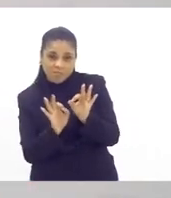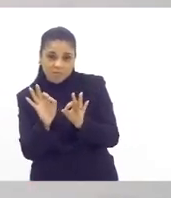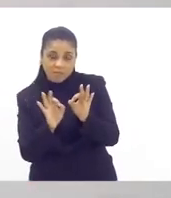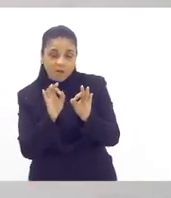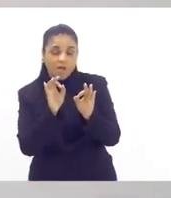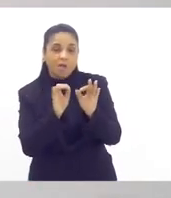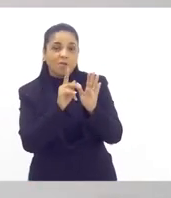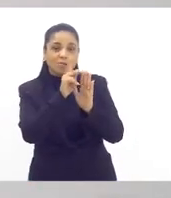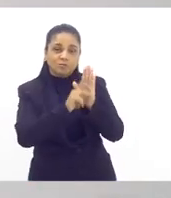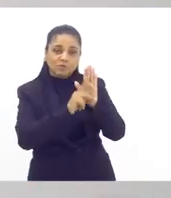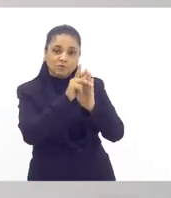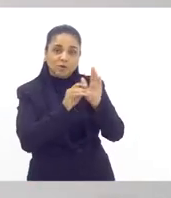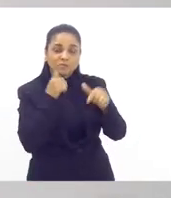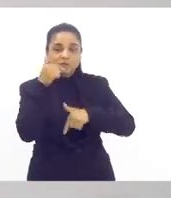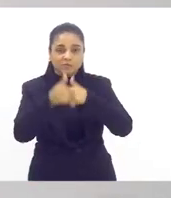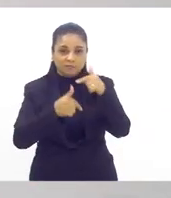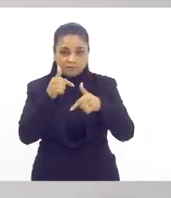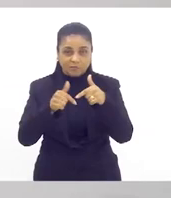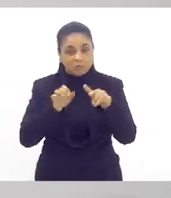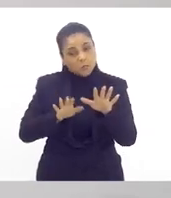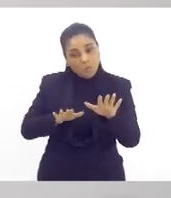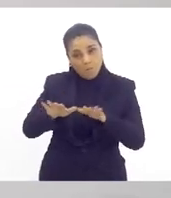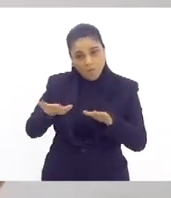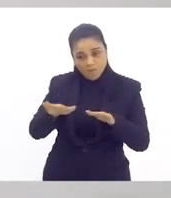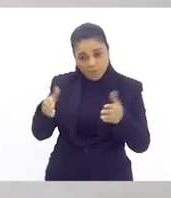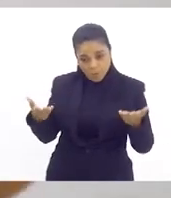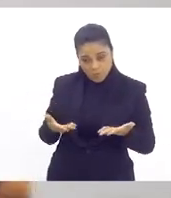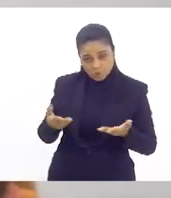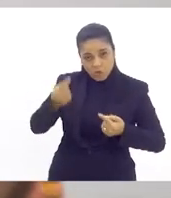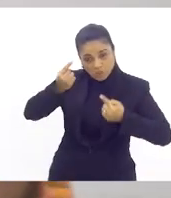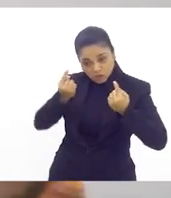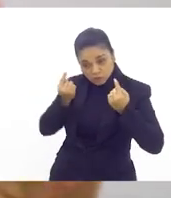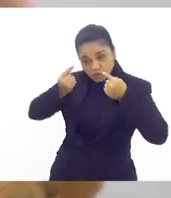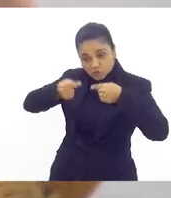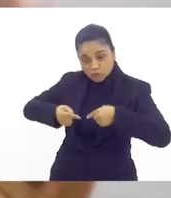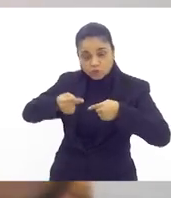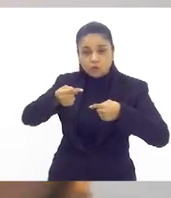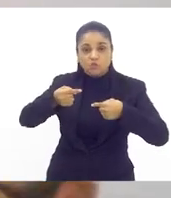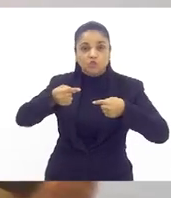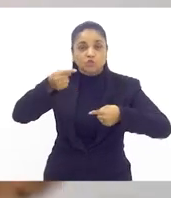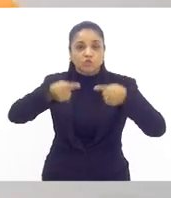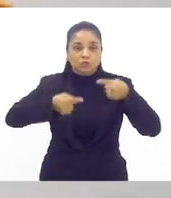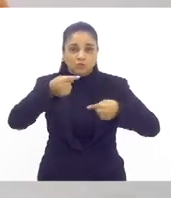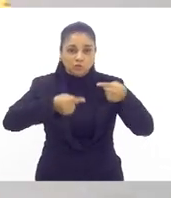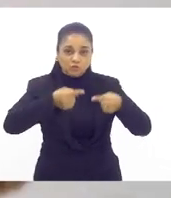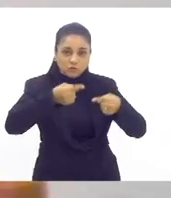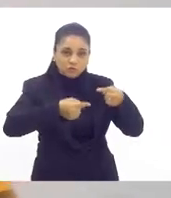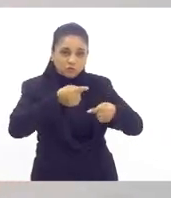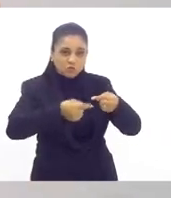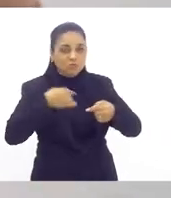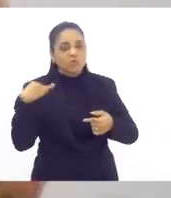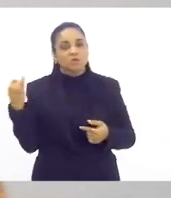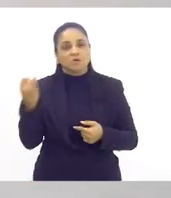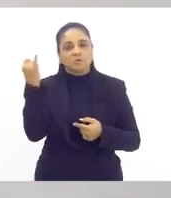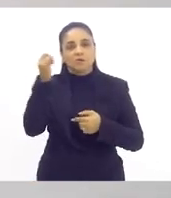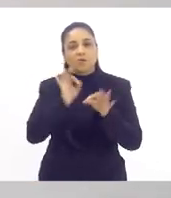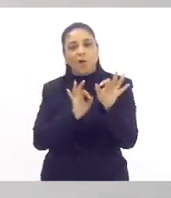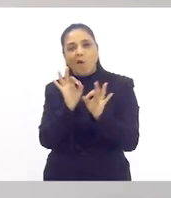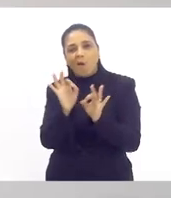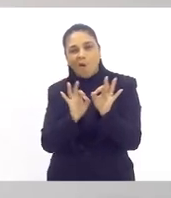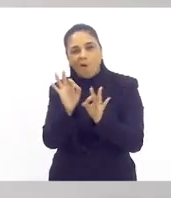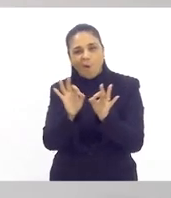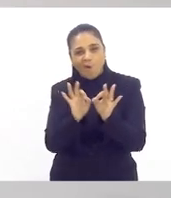planos de trabalho e esse aqui é um movimento de escuta importante para organização